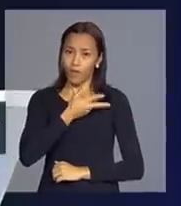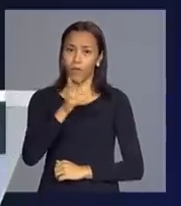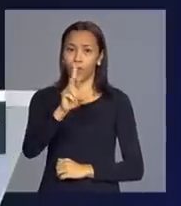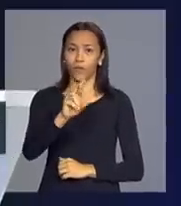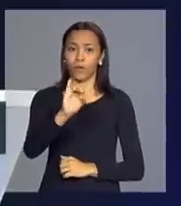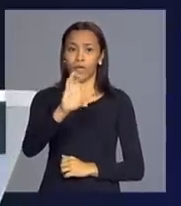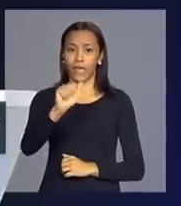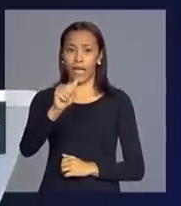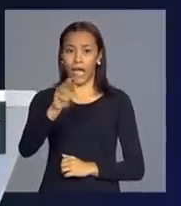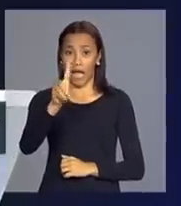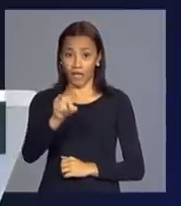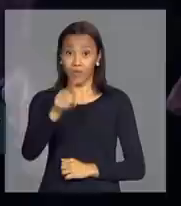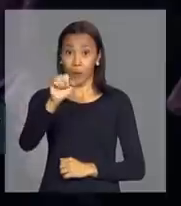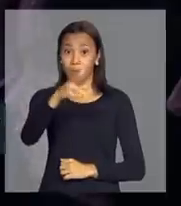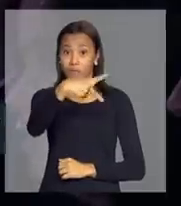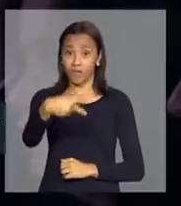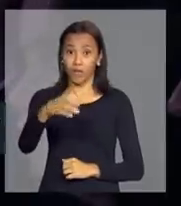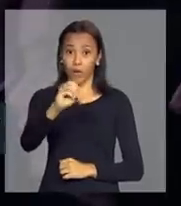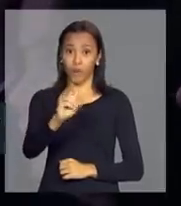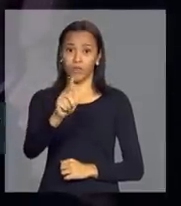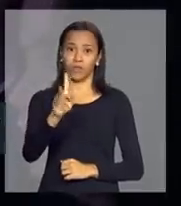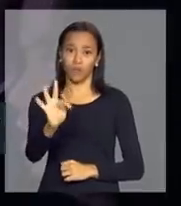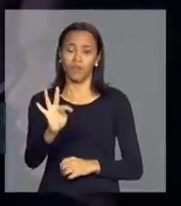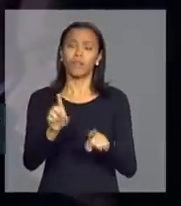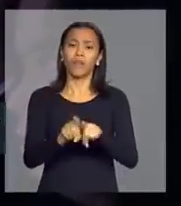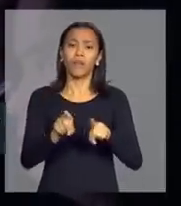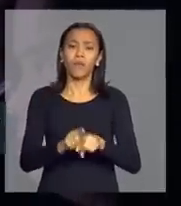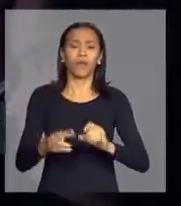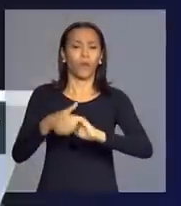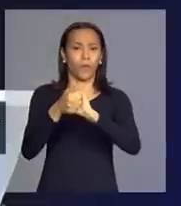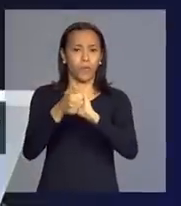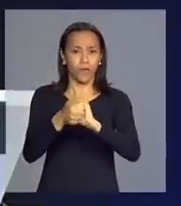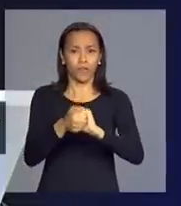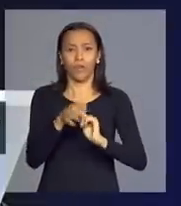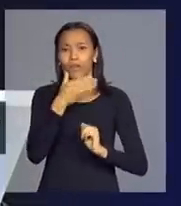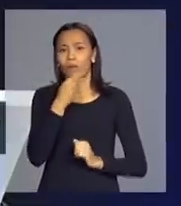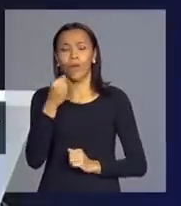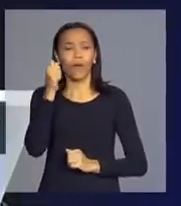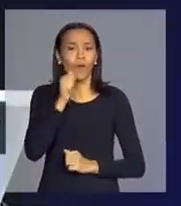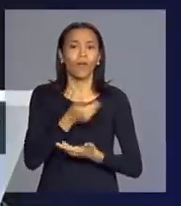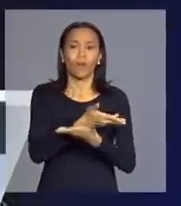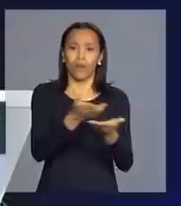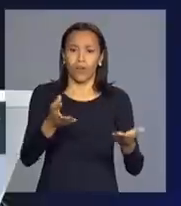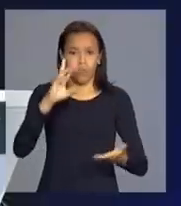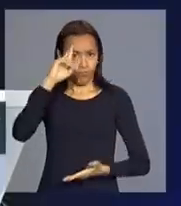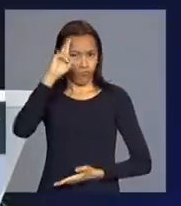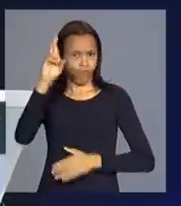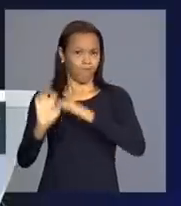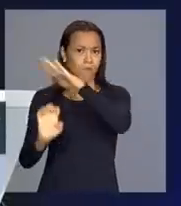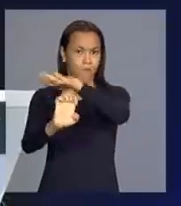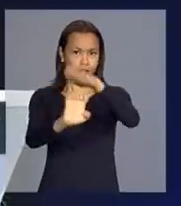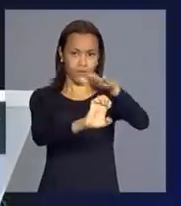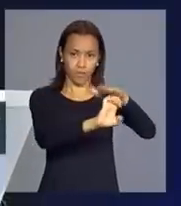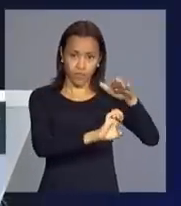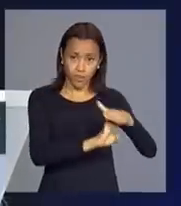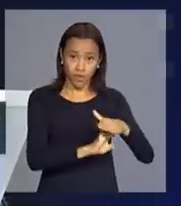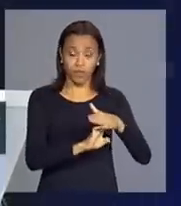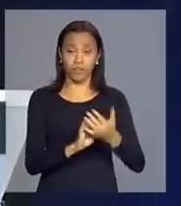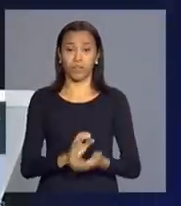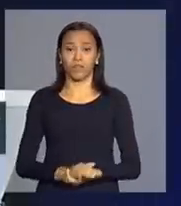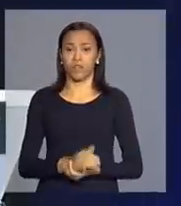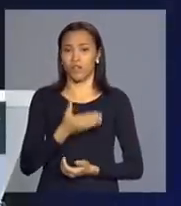Patá, presidente da UGT. Queria cumprimentar as senhoras e os senhores empresários, as senhoras e